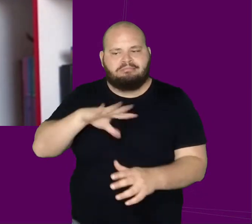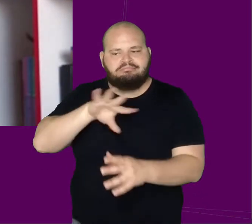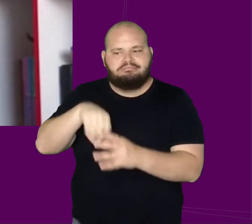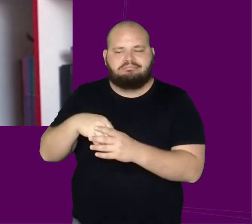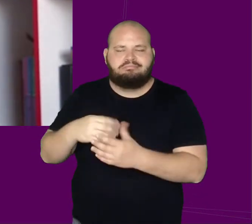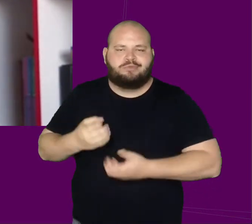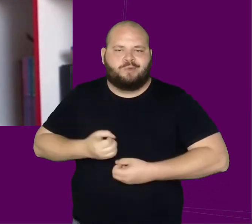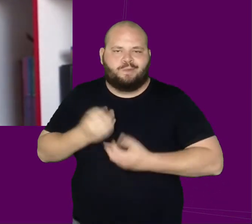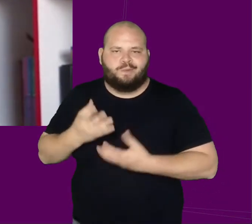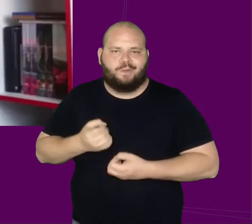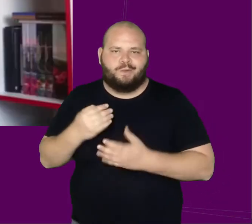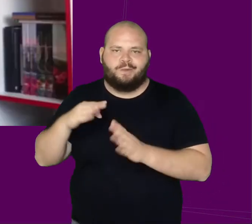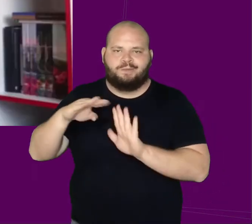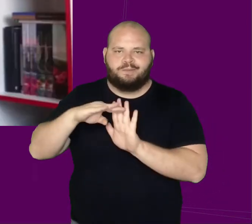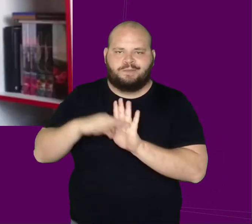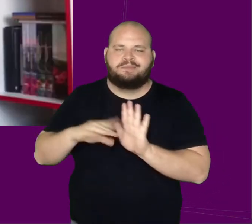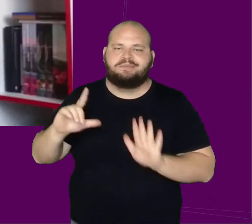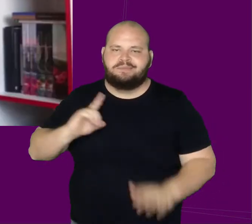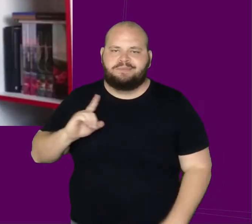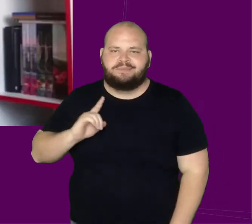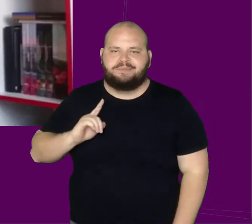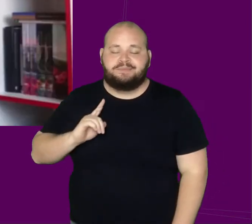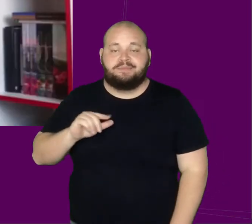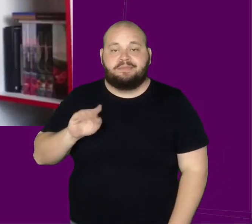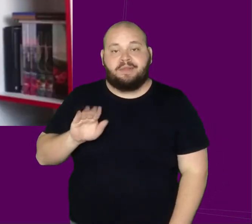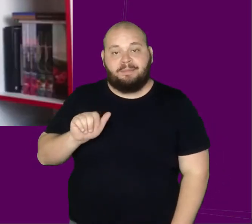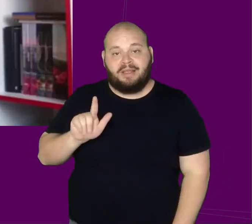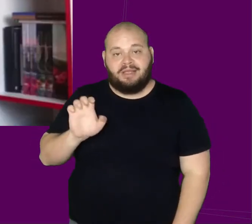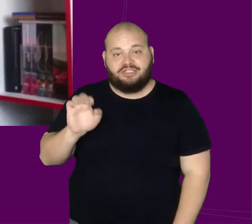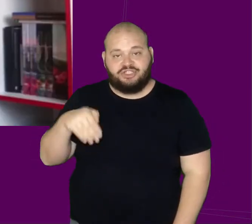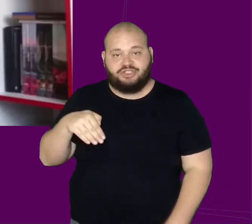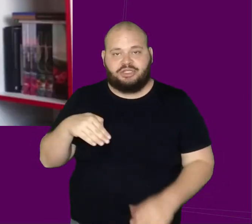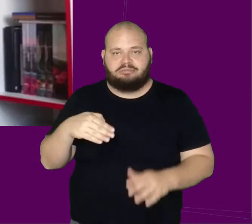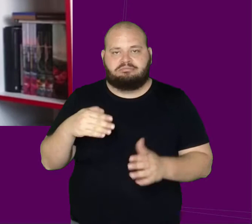nesse conjunto de poemas. O Bagagem tem